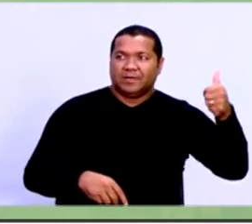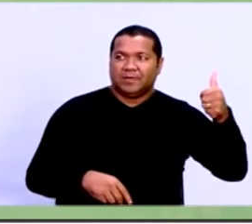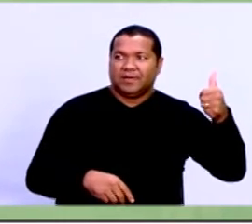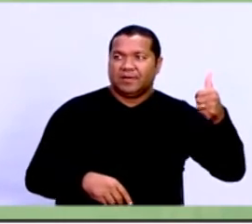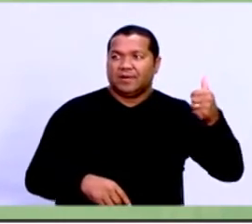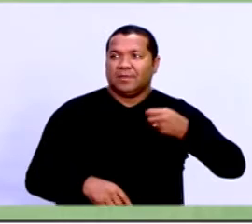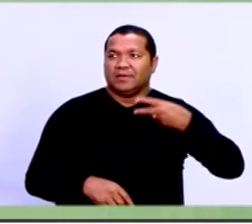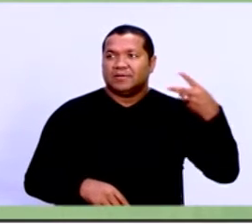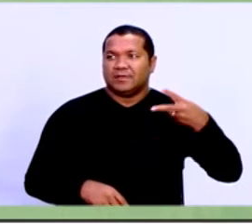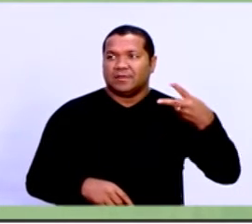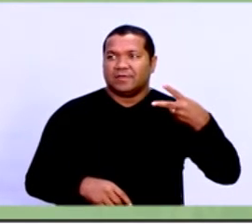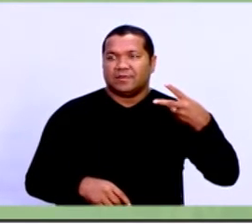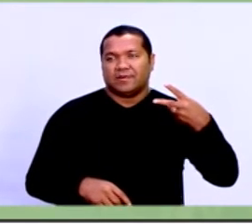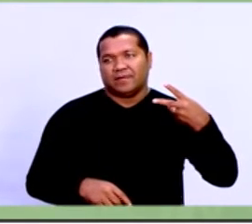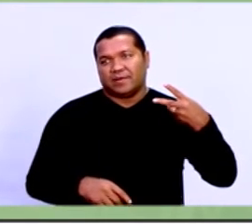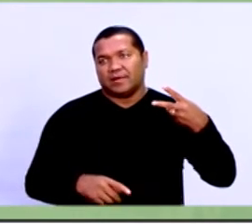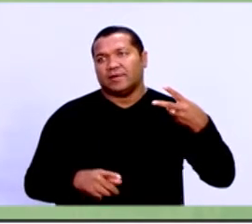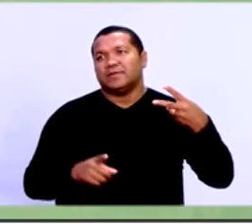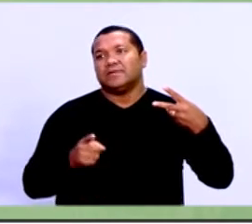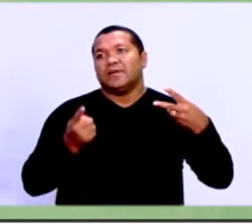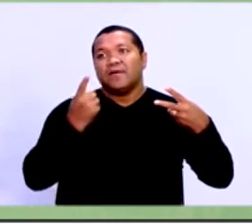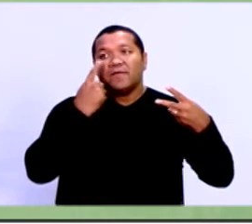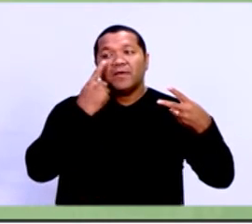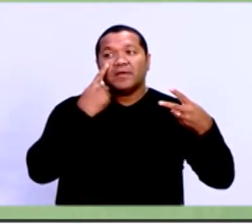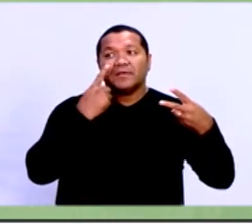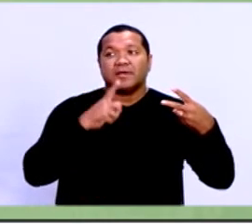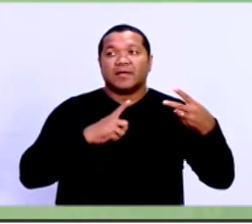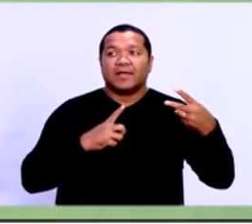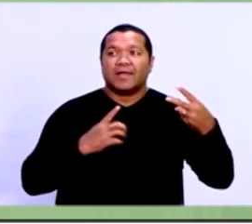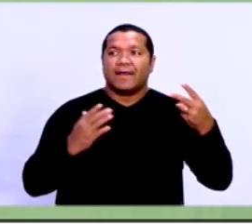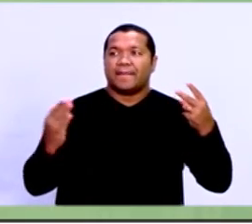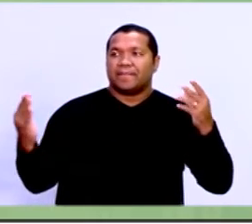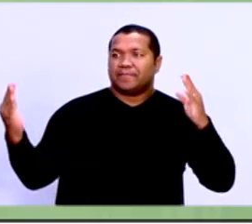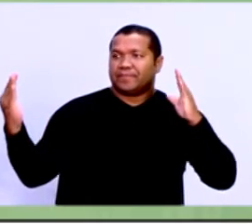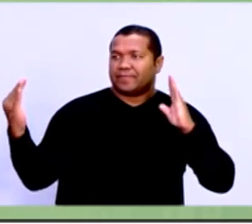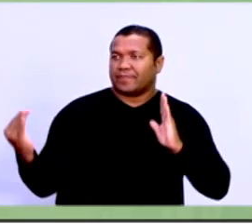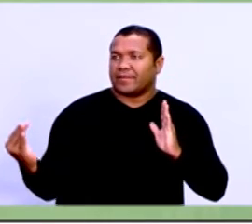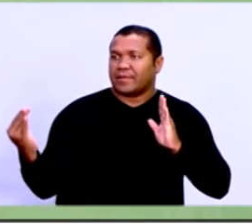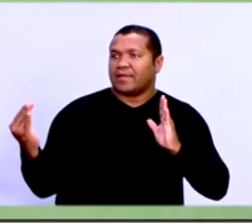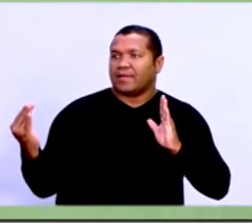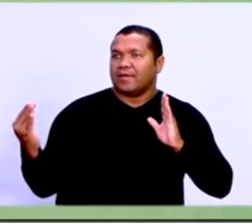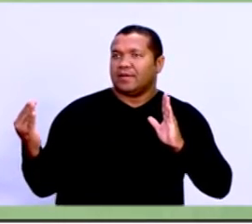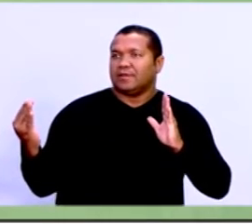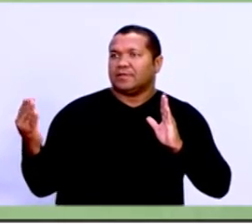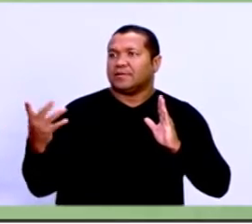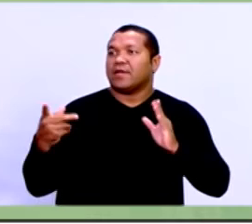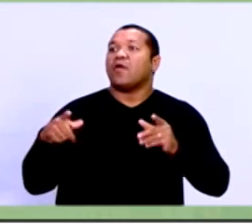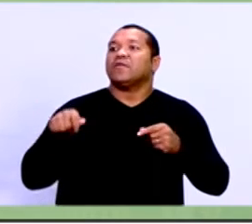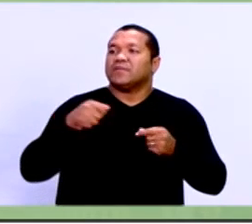à segunda fase gente é a fase da documentação